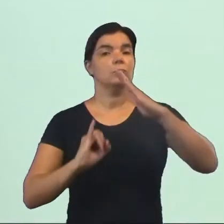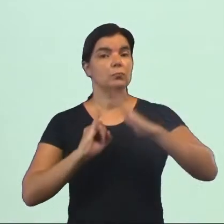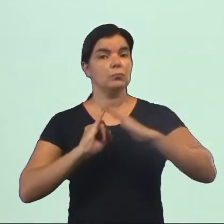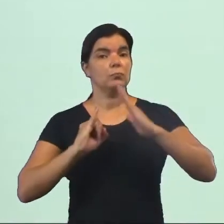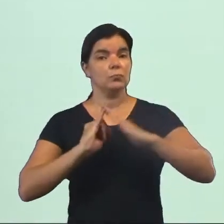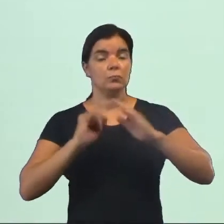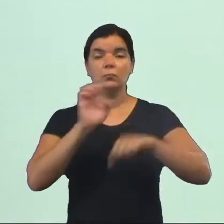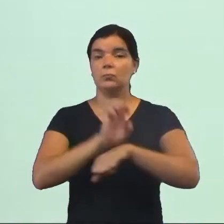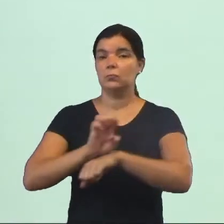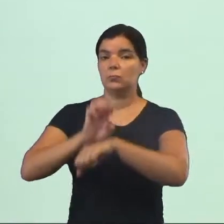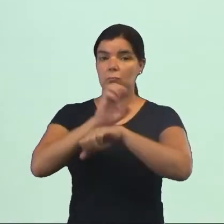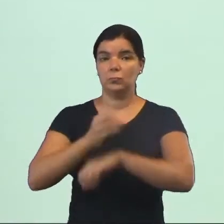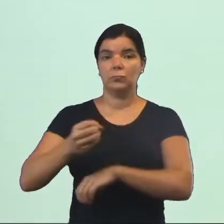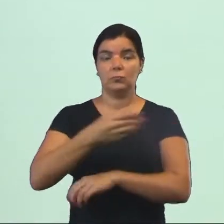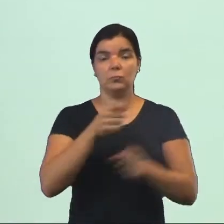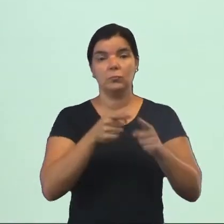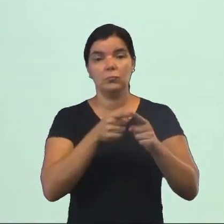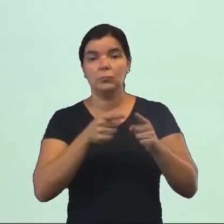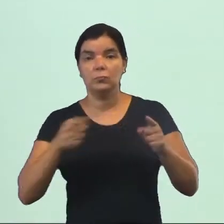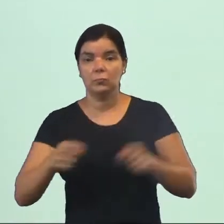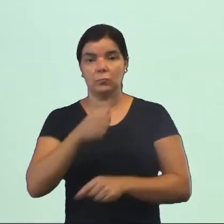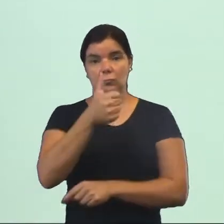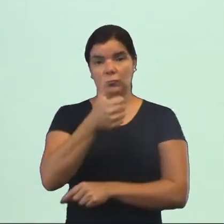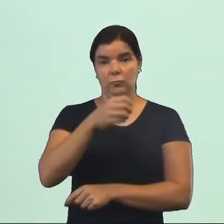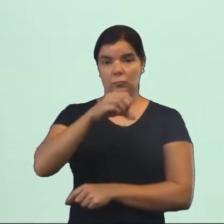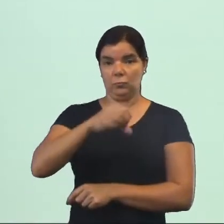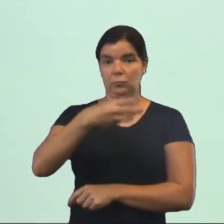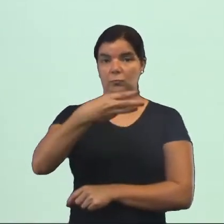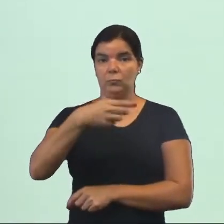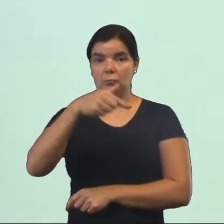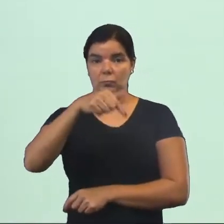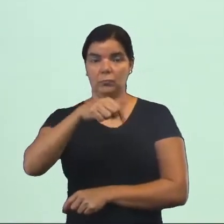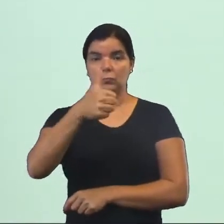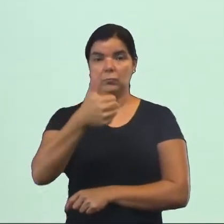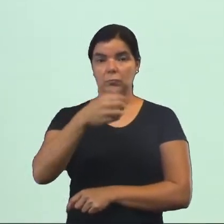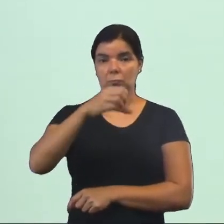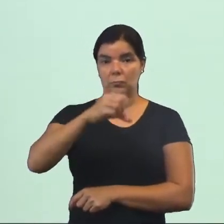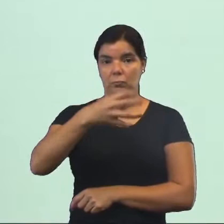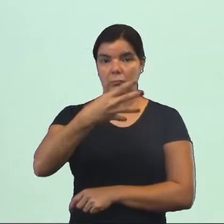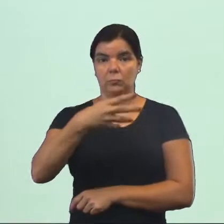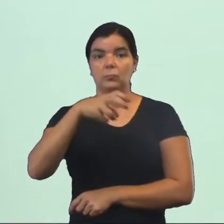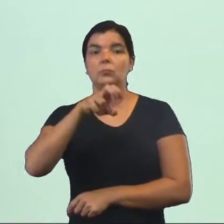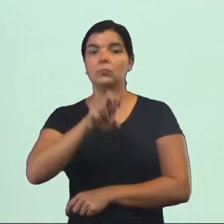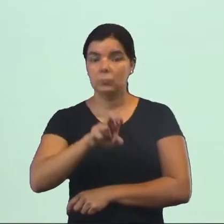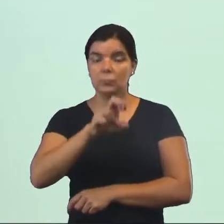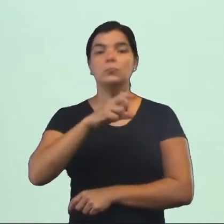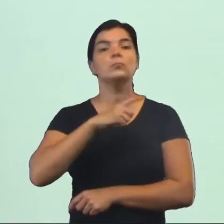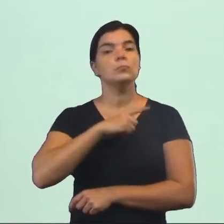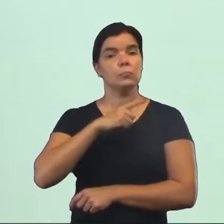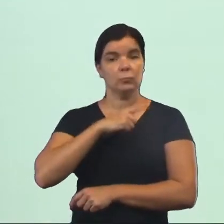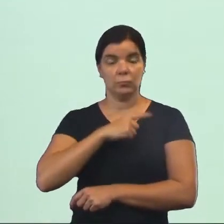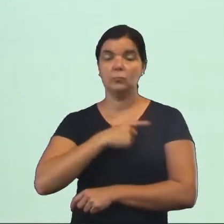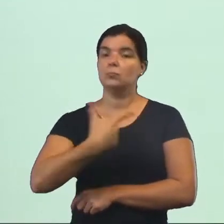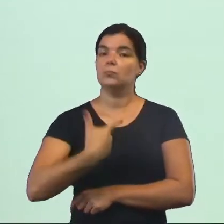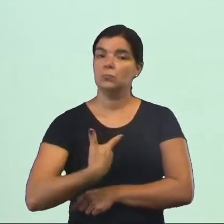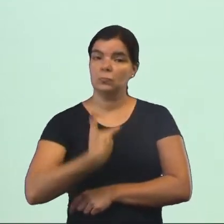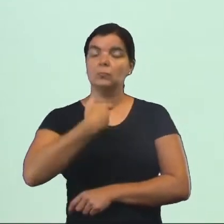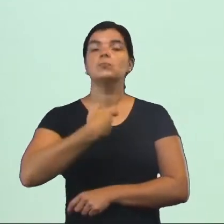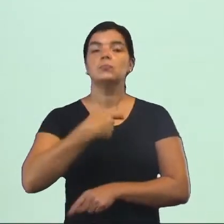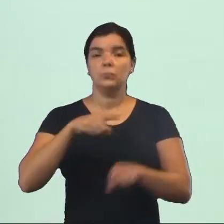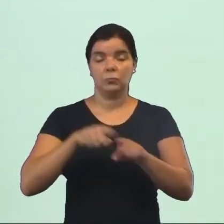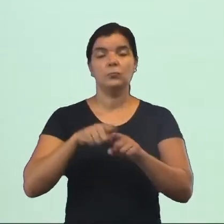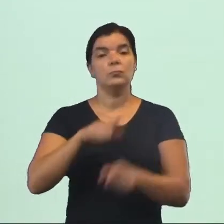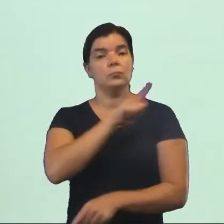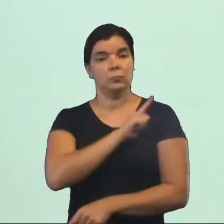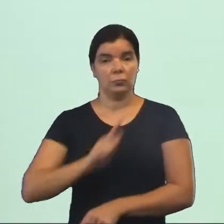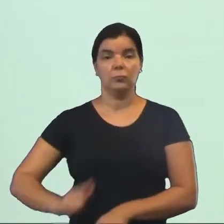Novo. Esse é um período que ele compreende de 1937 a 1945, onde Vargas ele instituiu um